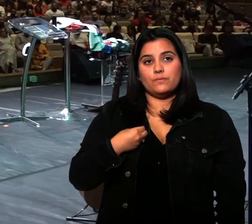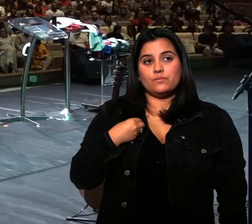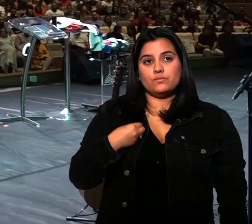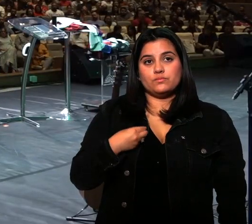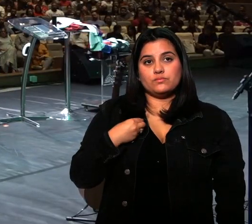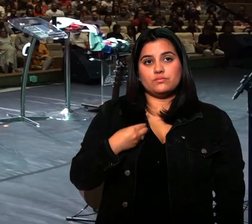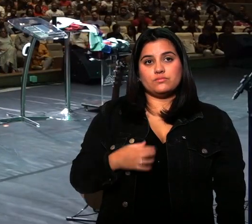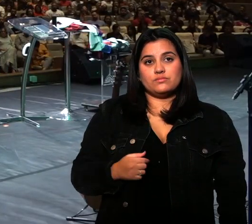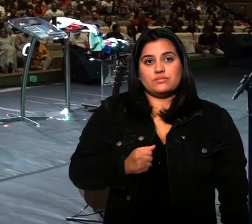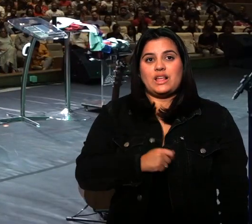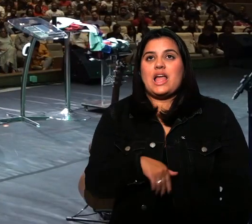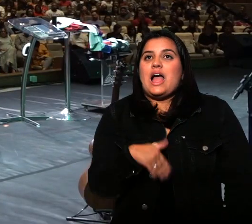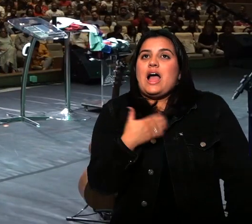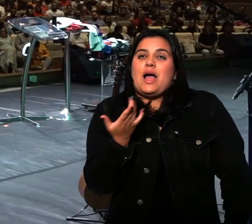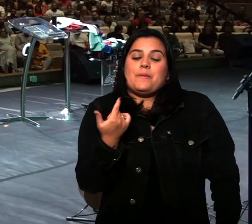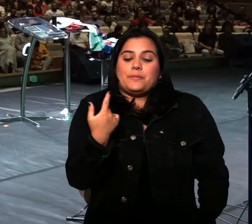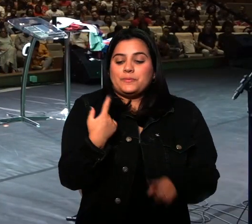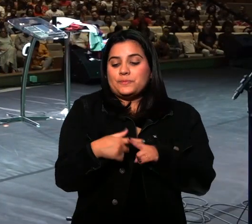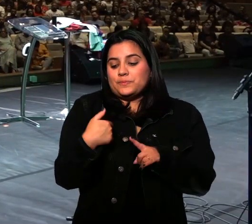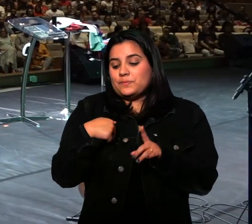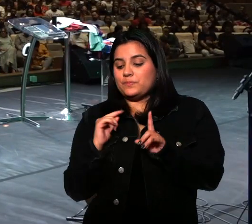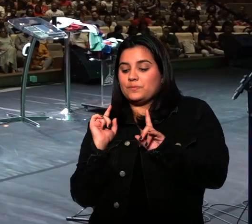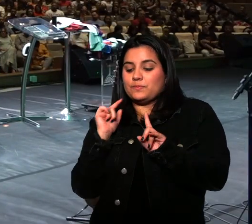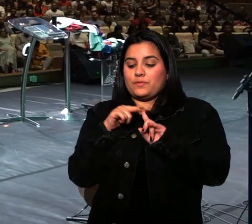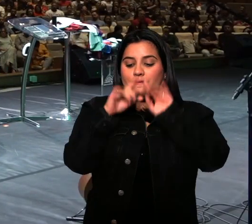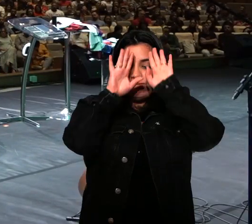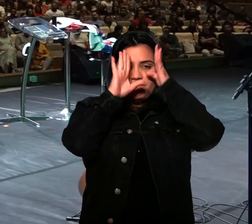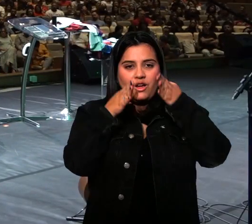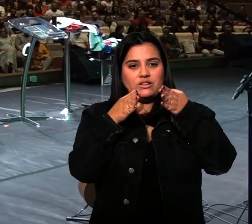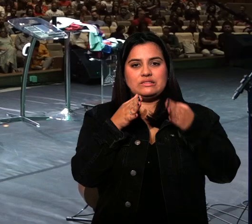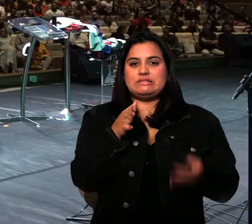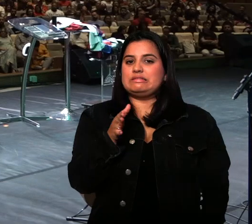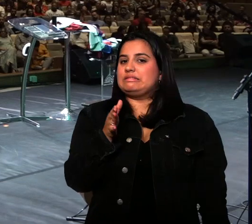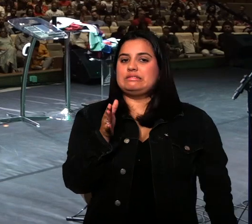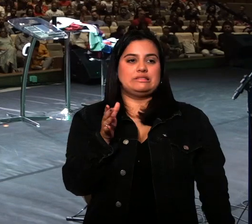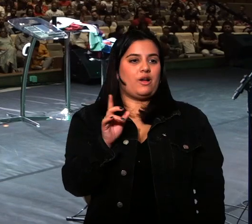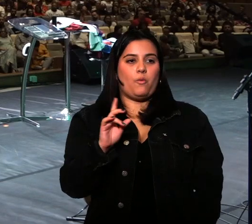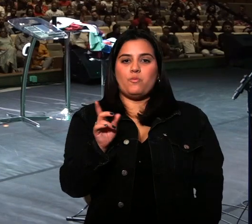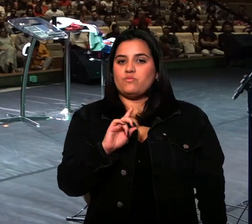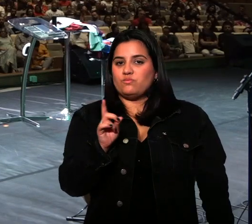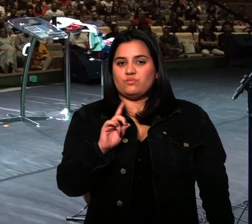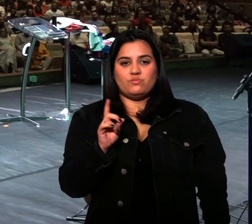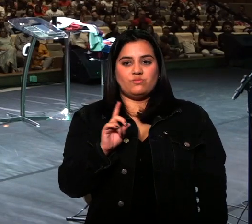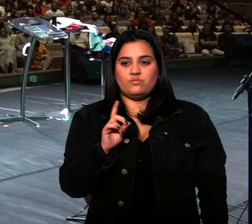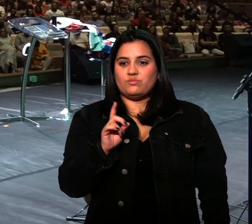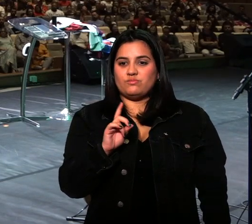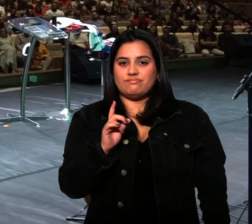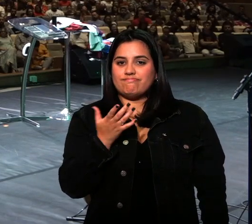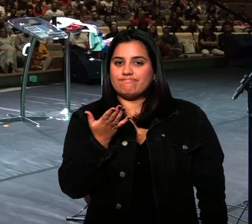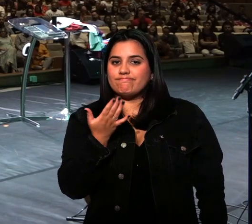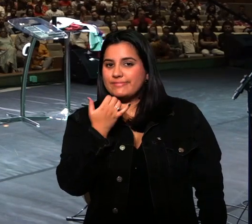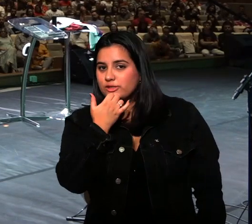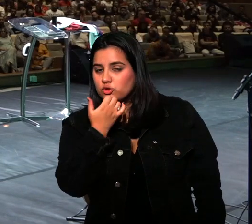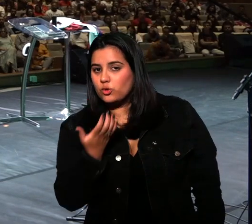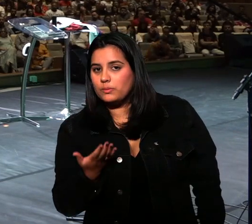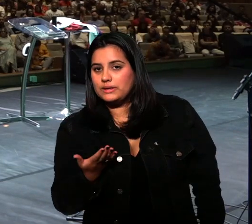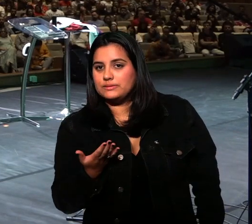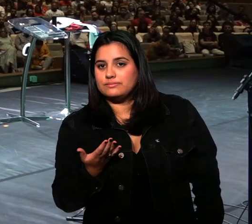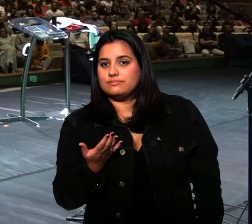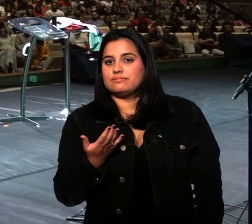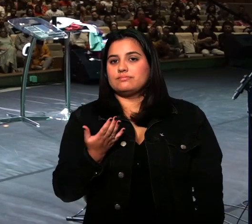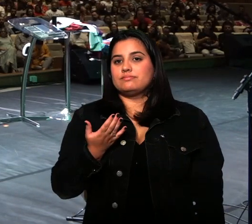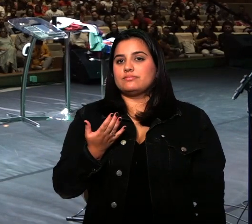Não é tudo sobre você, meu irmão. Você não é a última bolacha do pacote. Desculpa quebrar um pouco a tua imagem de